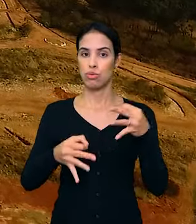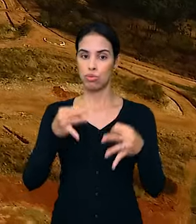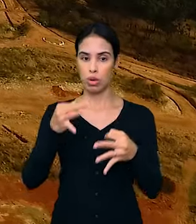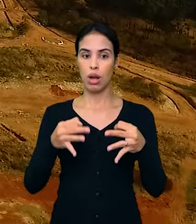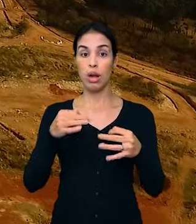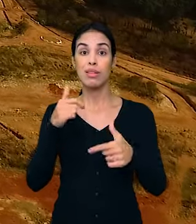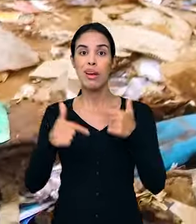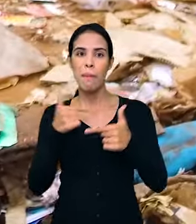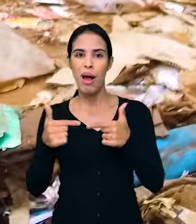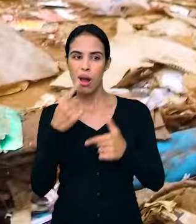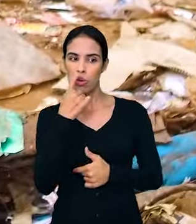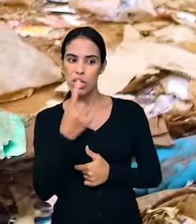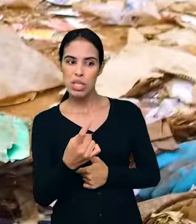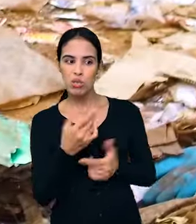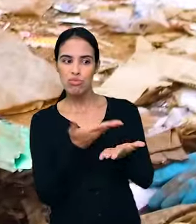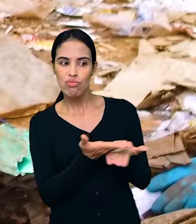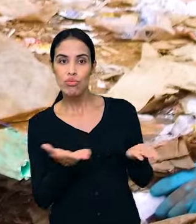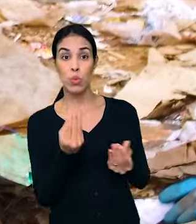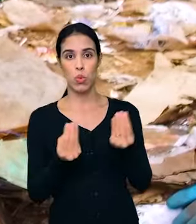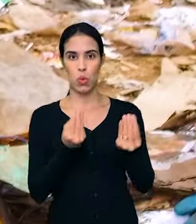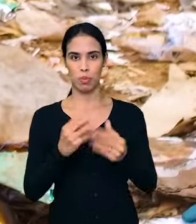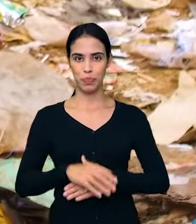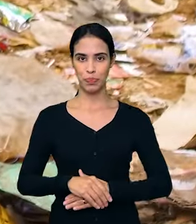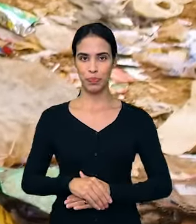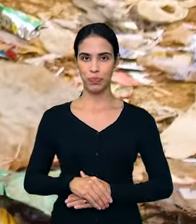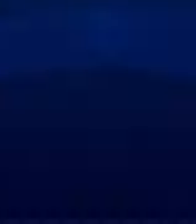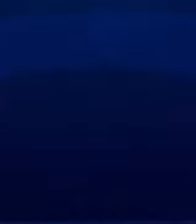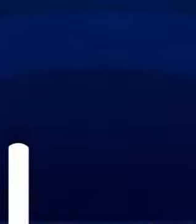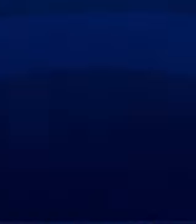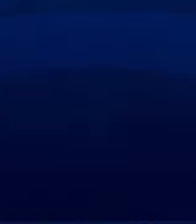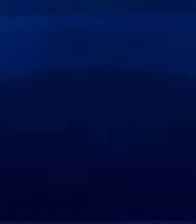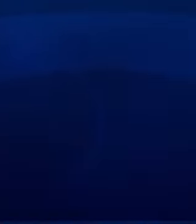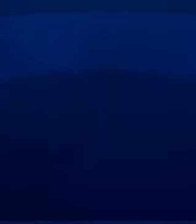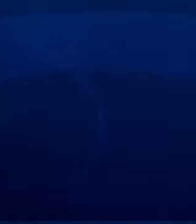ação sobre condições de catadores em aterro sanitário. É daqui a pouco.